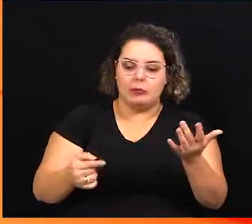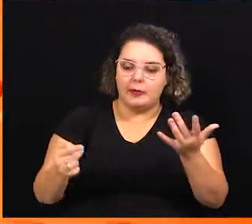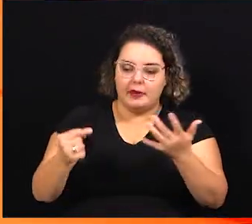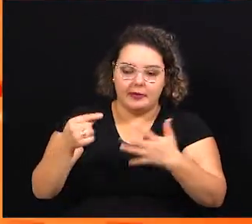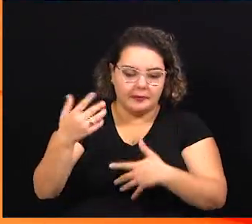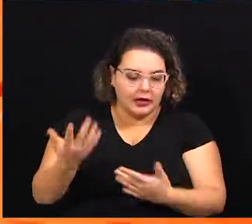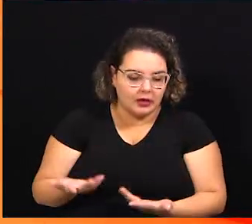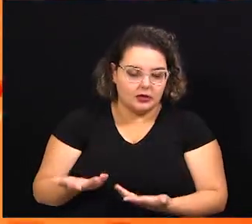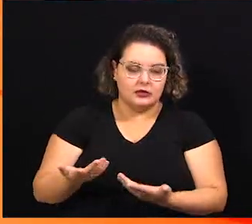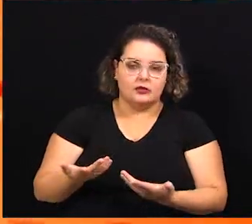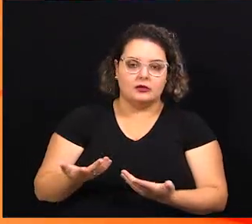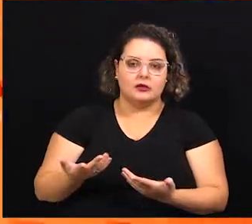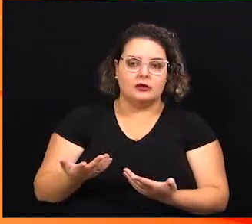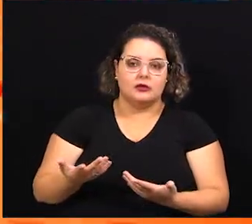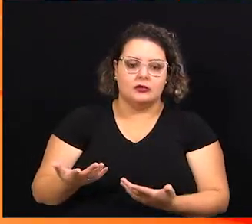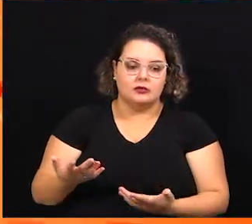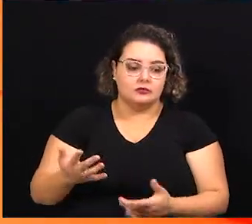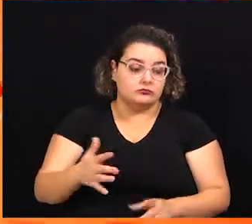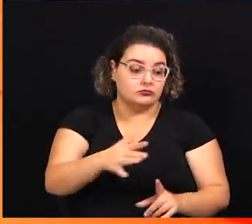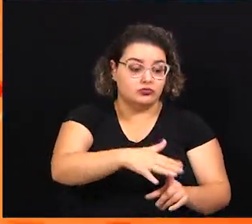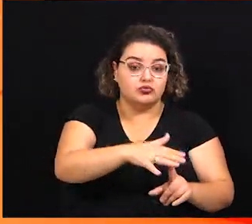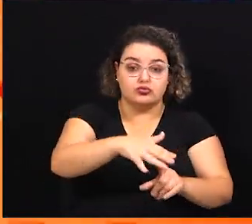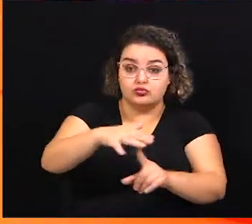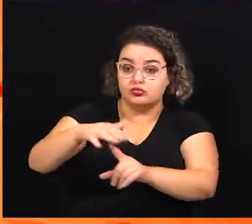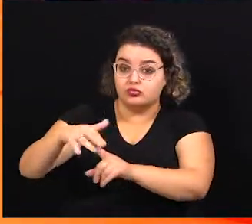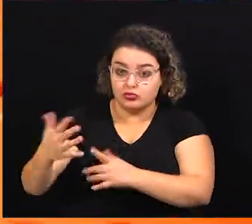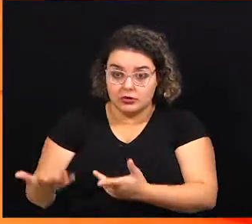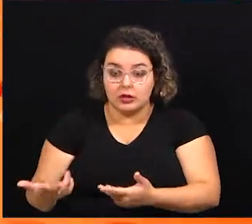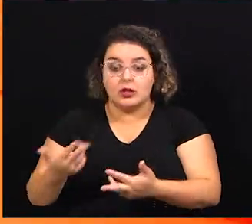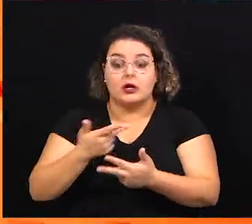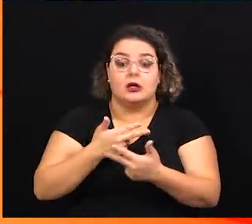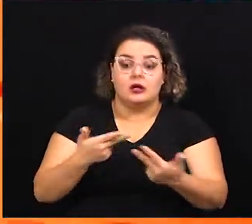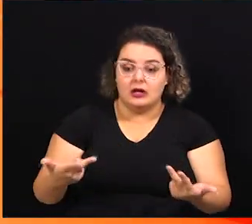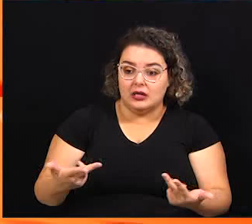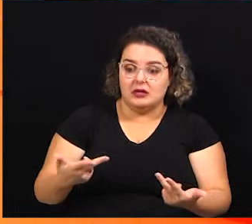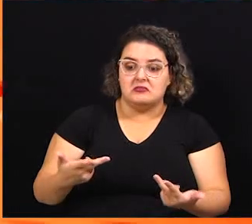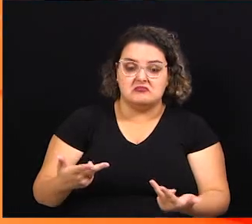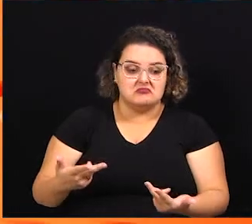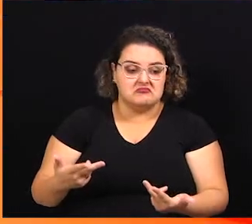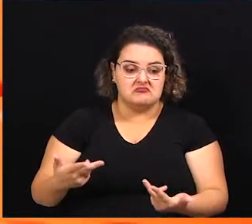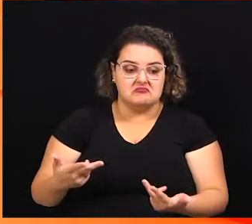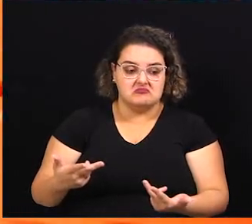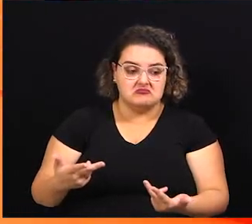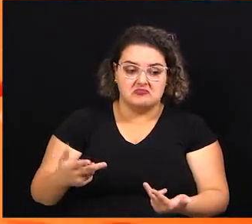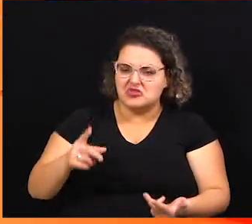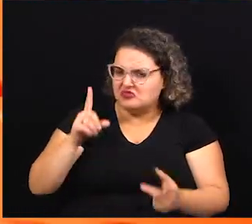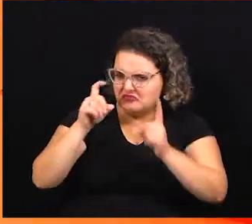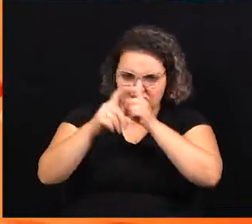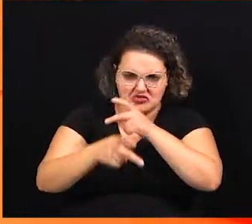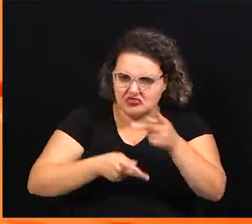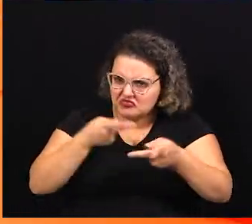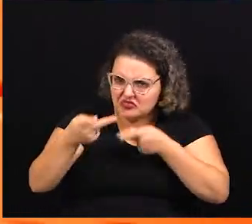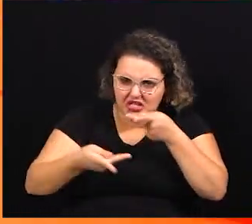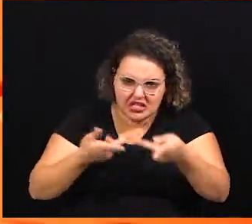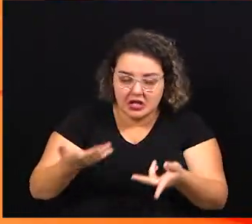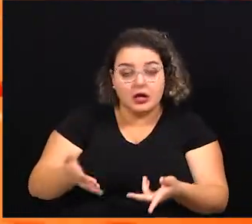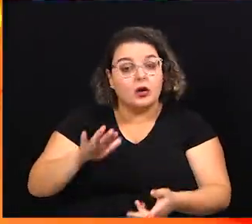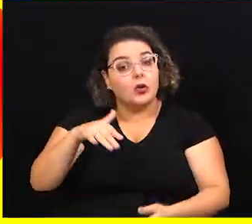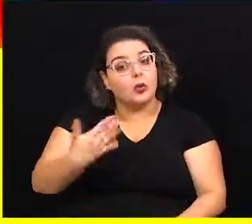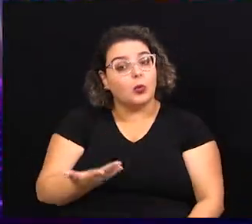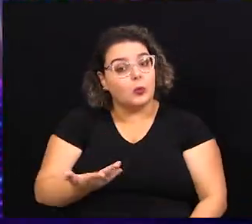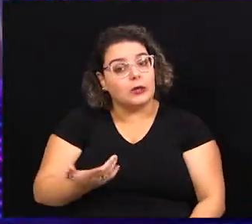alimentação até as questões, por exemplo, ambientais, que é uma coisa que é raramente abordada nesse tipo de